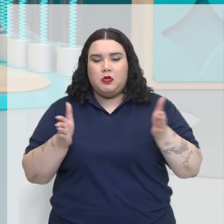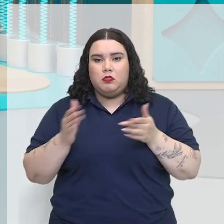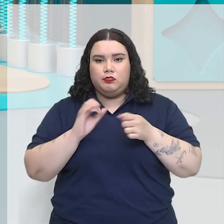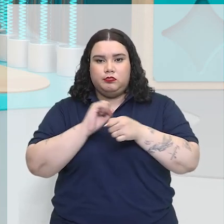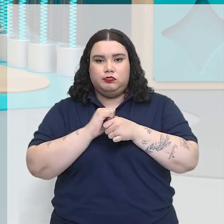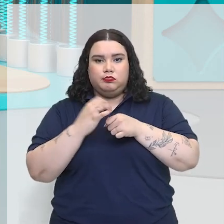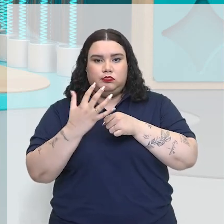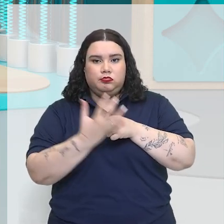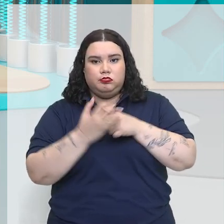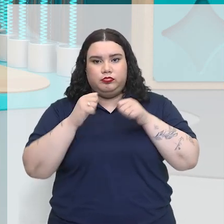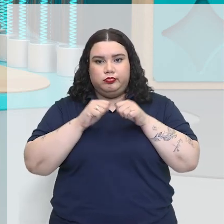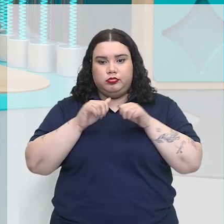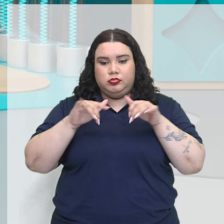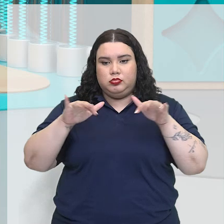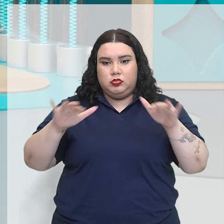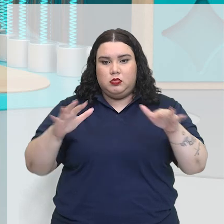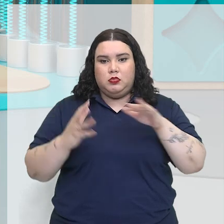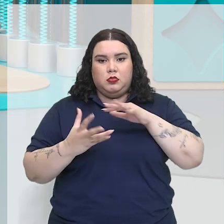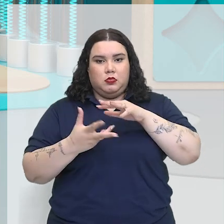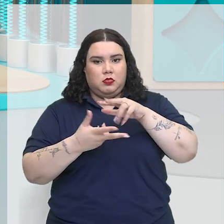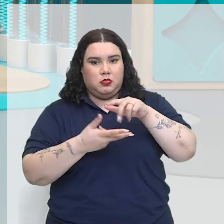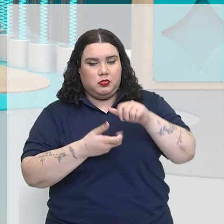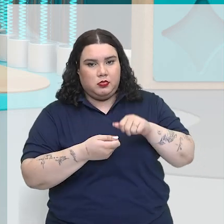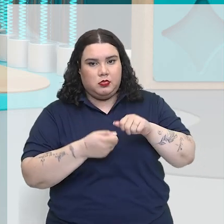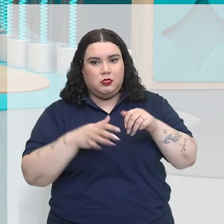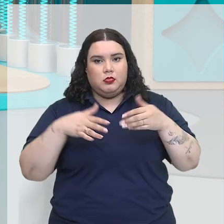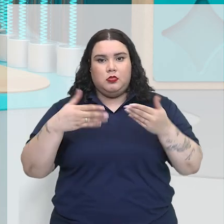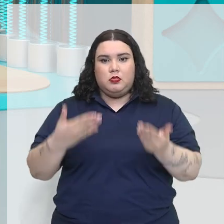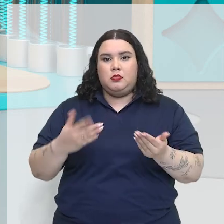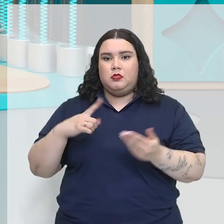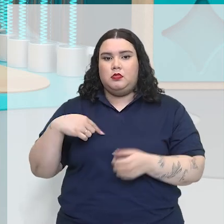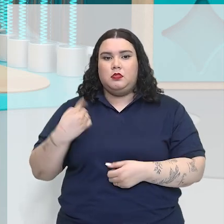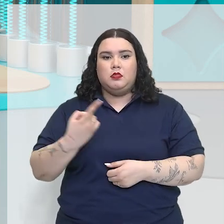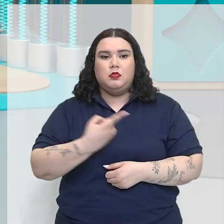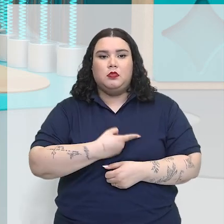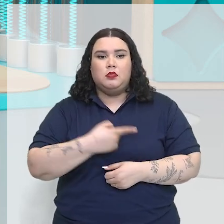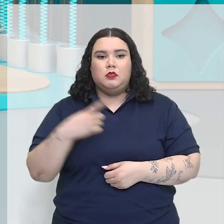né, que ocorreu no mundo todo, e nós fomos,